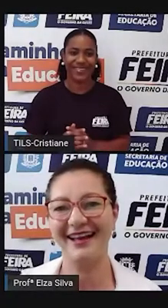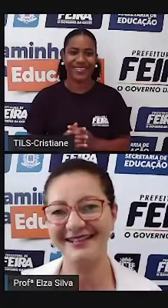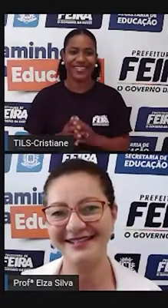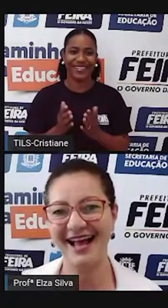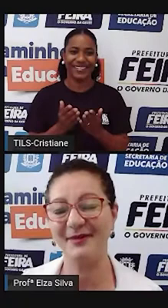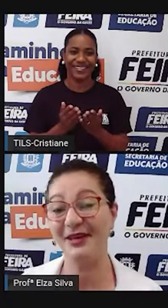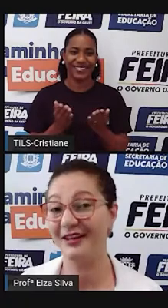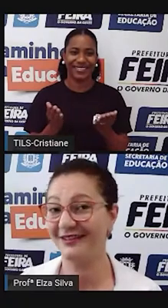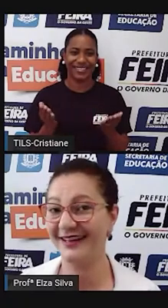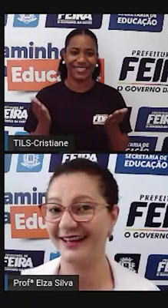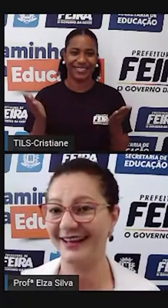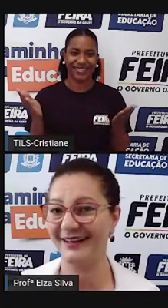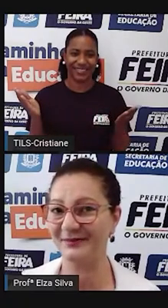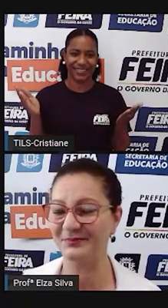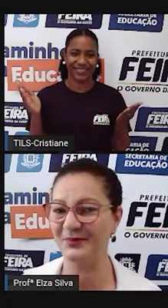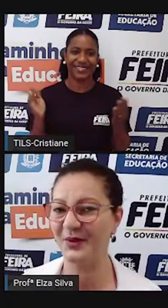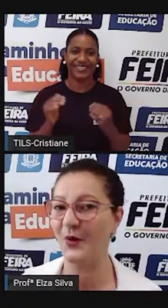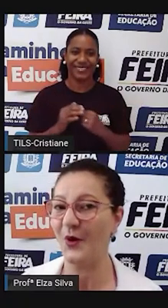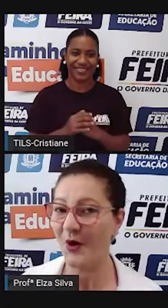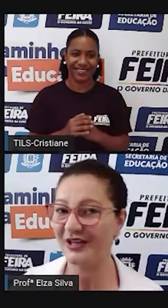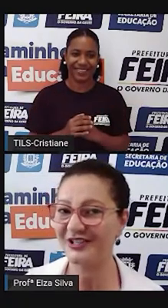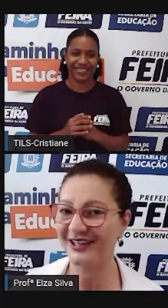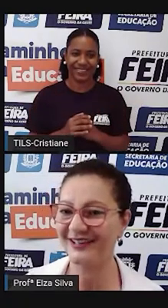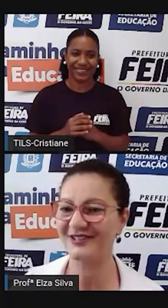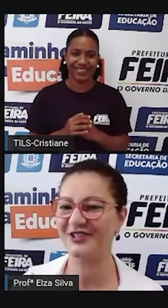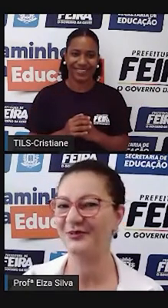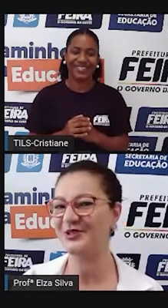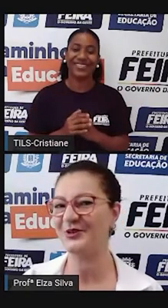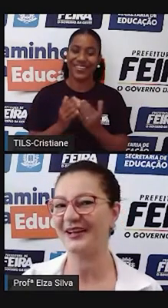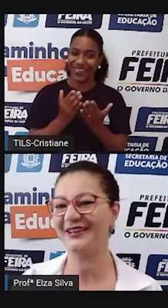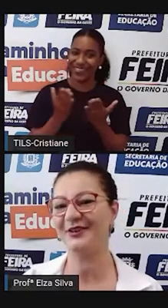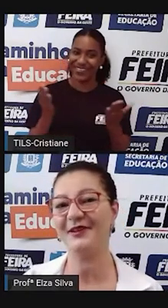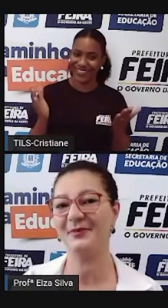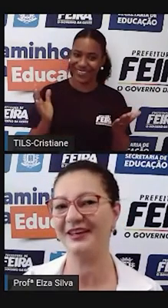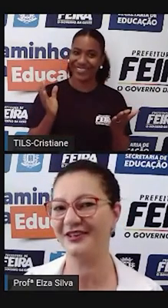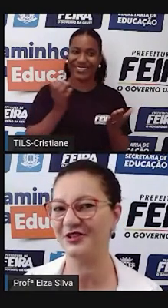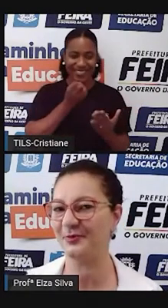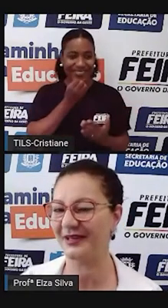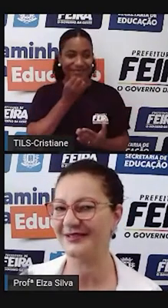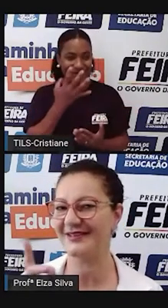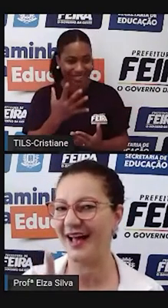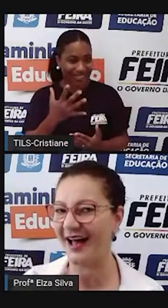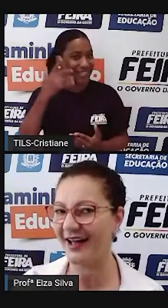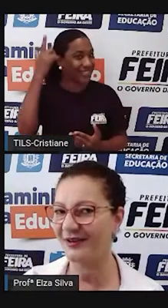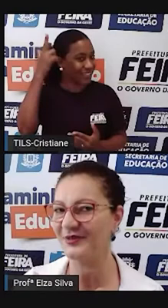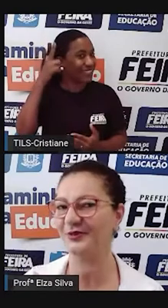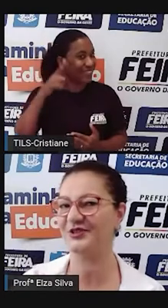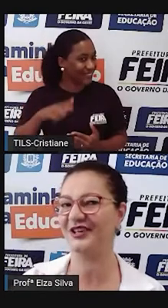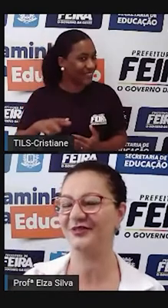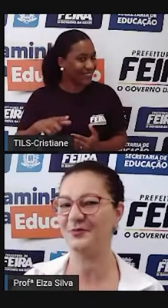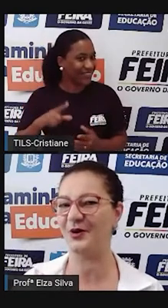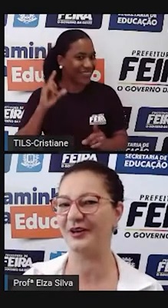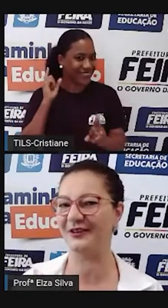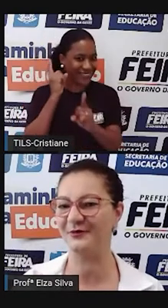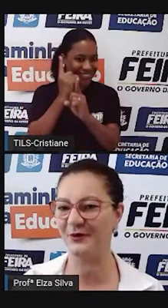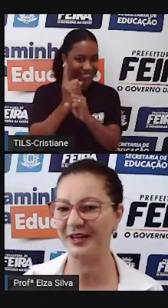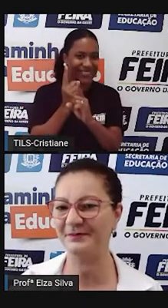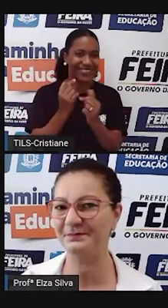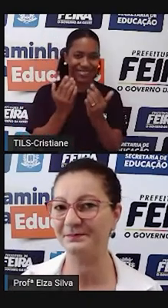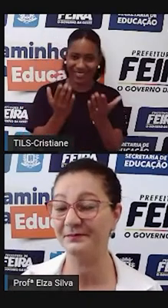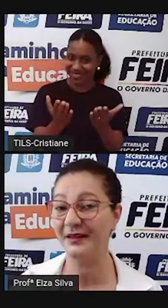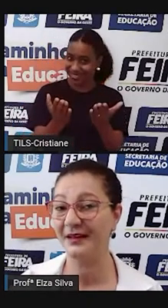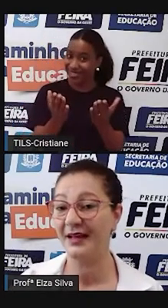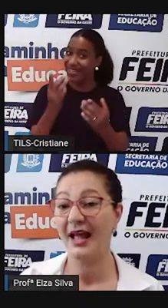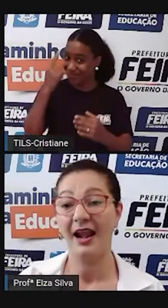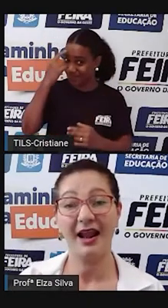Hi guys, I'm here again. Oi, gente, eu estou aqui novamente. Pensaram que eu tinha ido embora, não